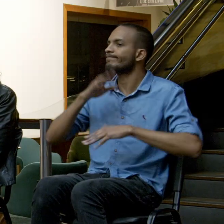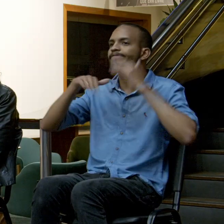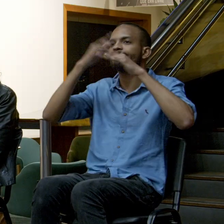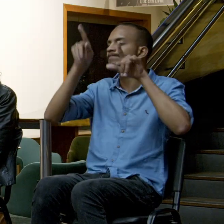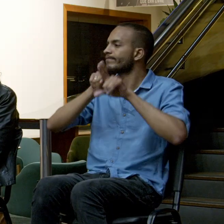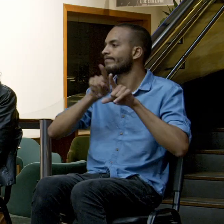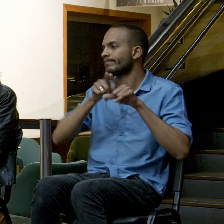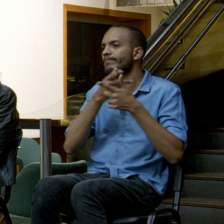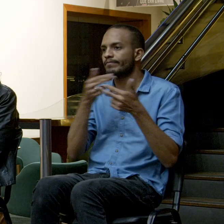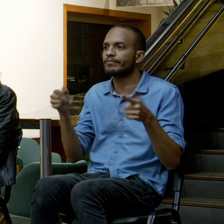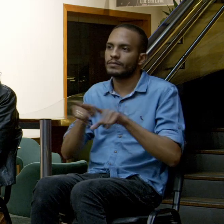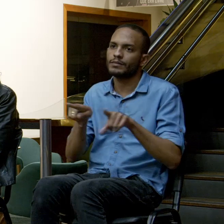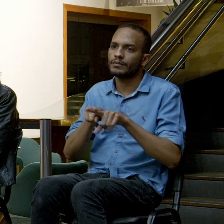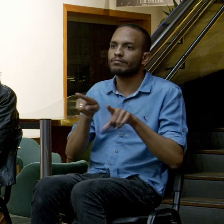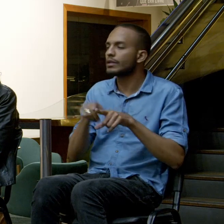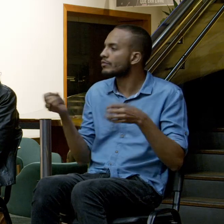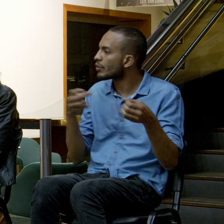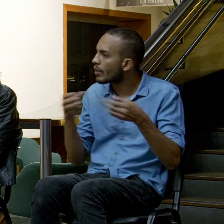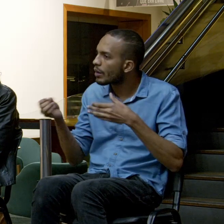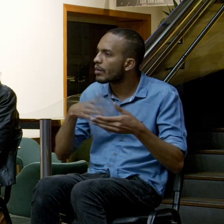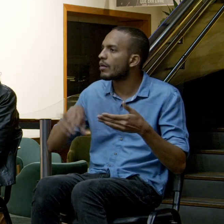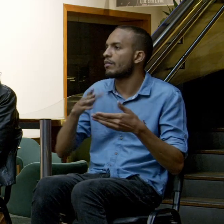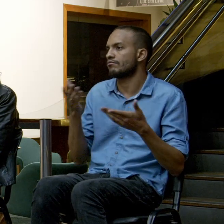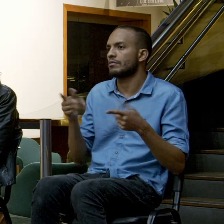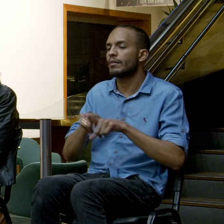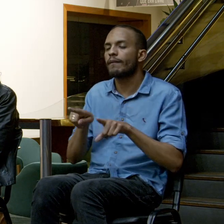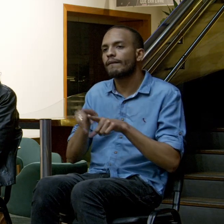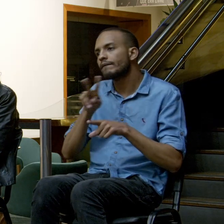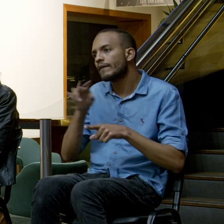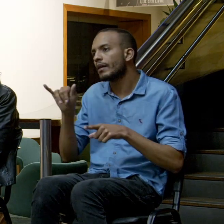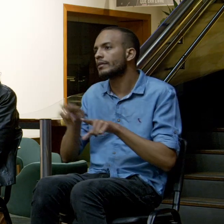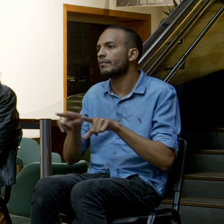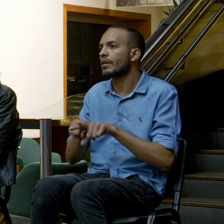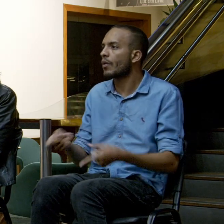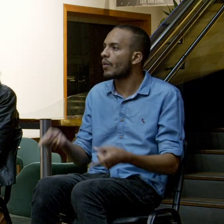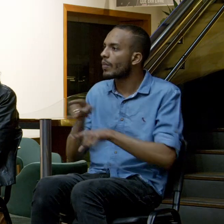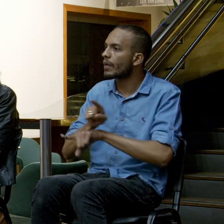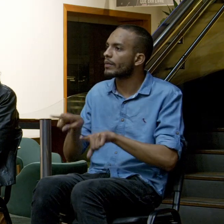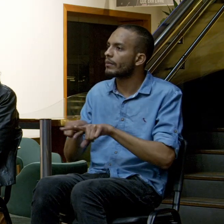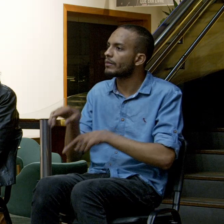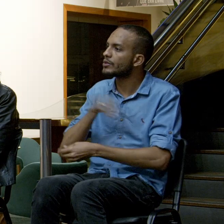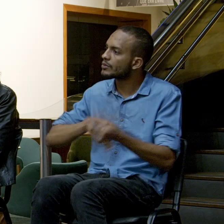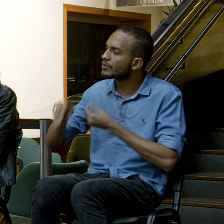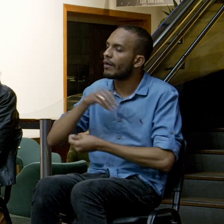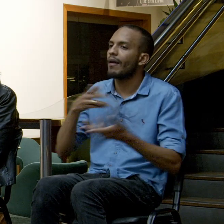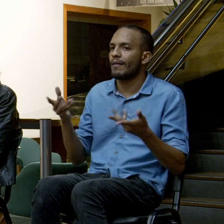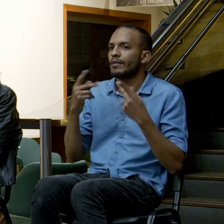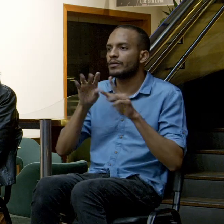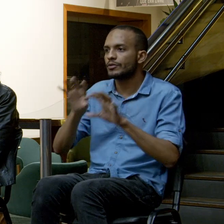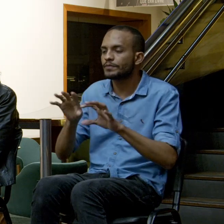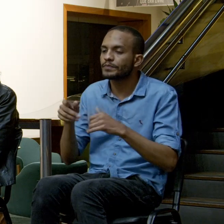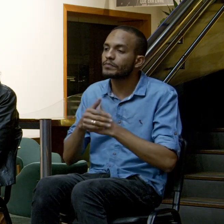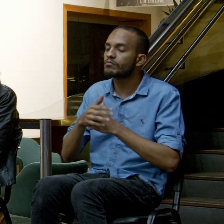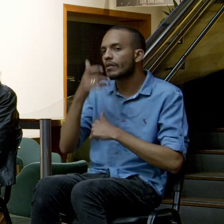de meios, né, ou de uma atualização de meios, e ela vai fazer meio contrário e misturar, assim. Então,